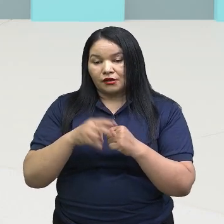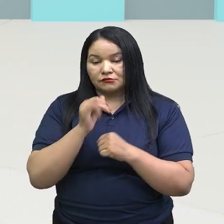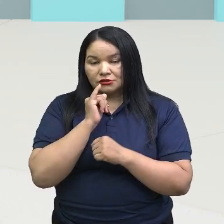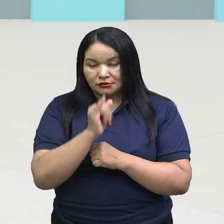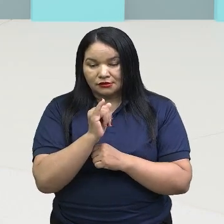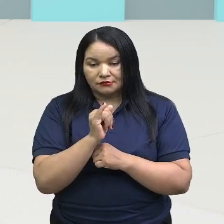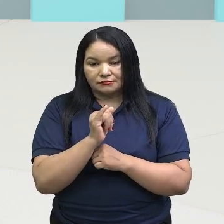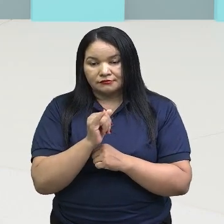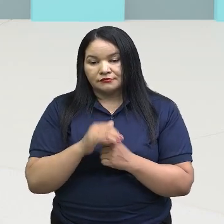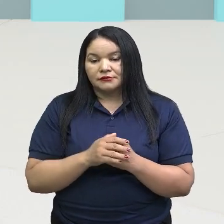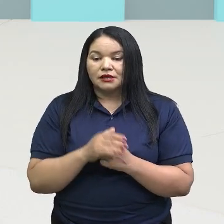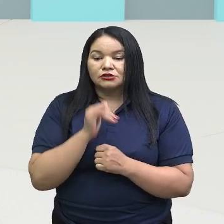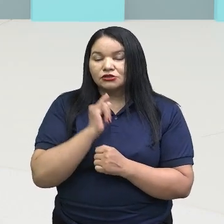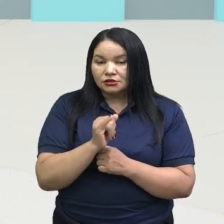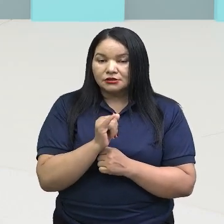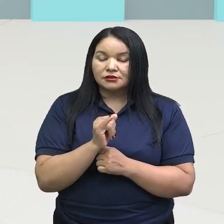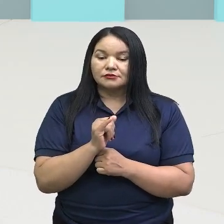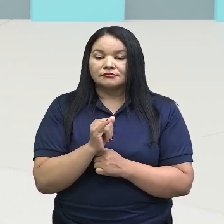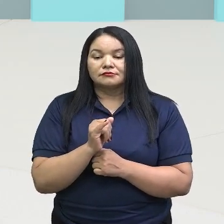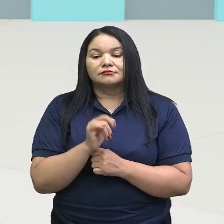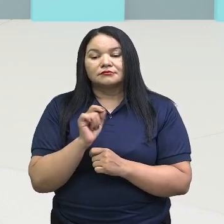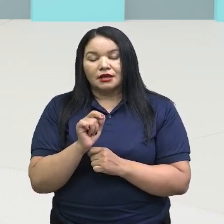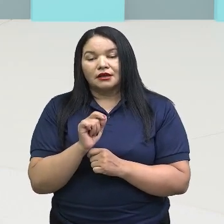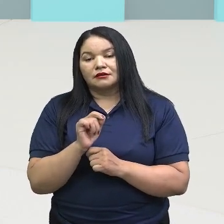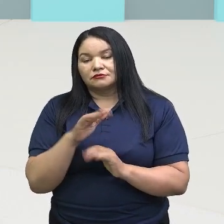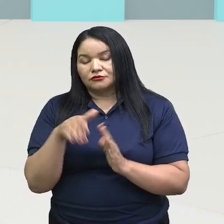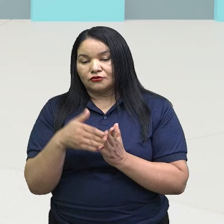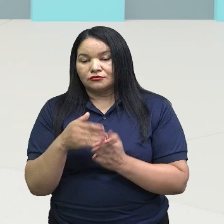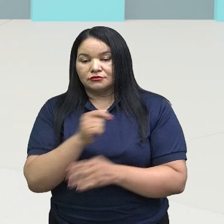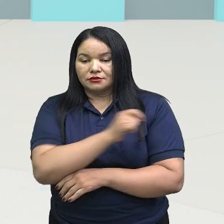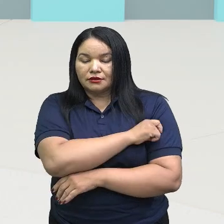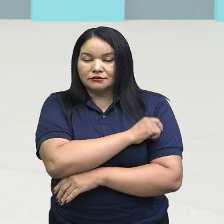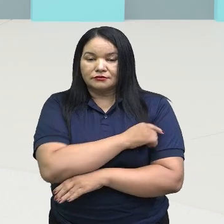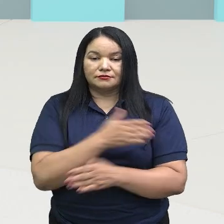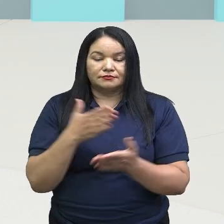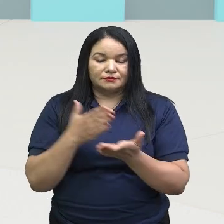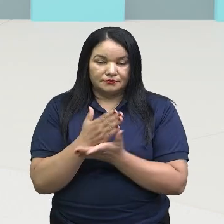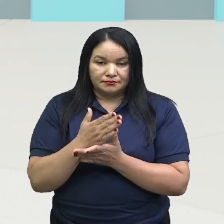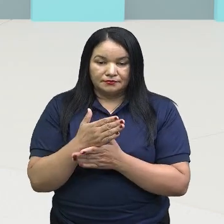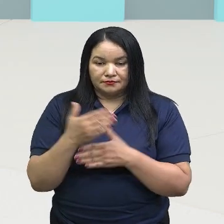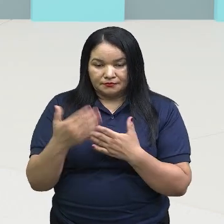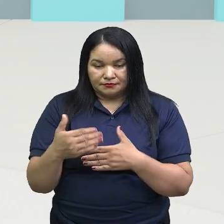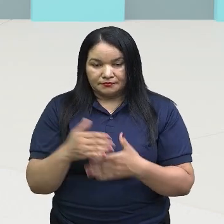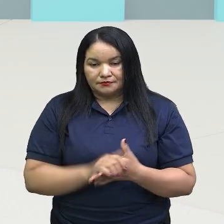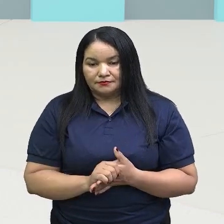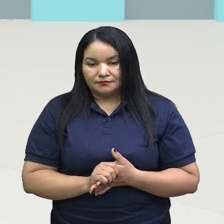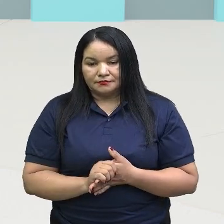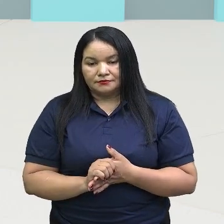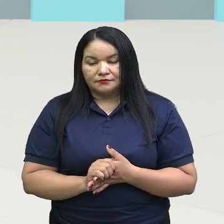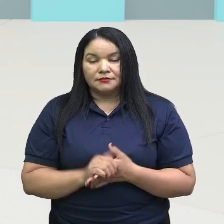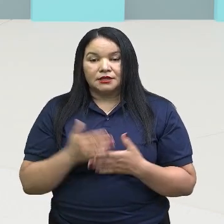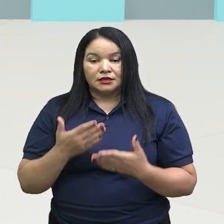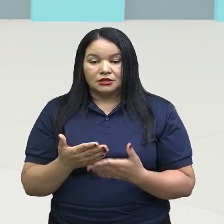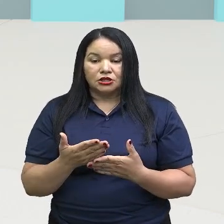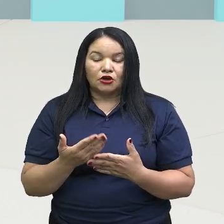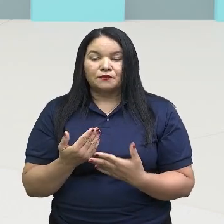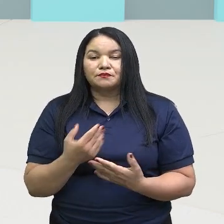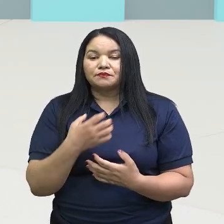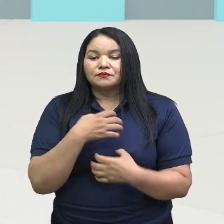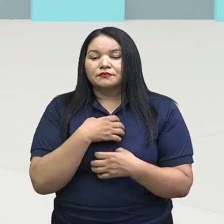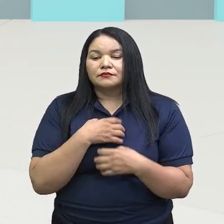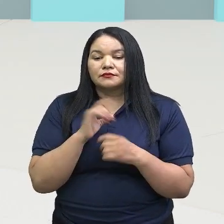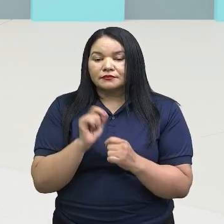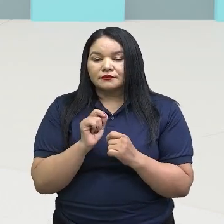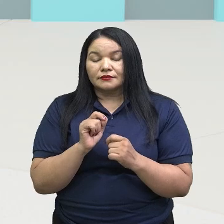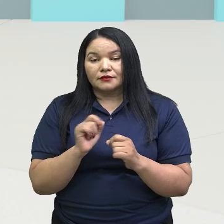o quê? Que todos os alunos vão passar na prova. A partir do momento que as orações começam a completar verbo, nós